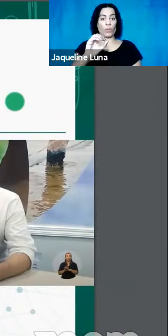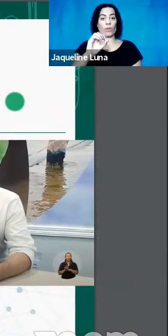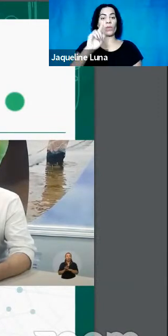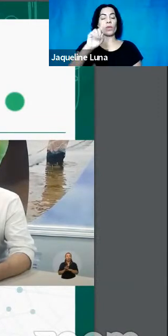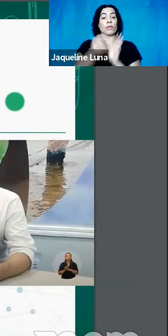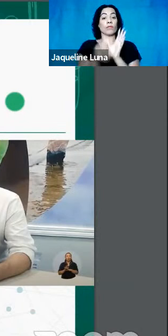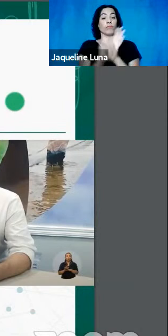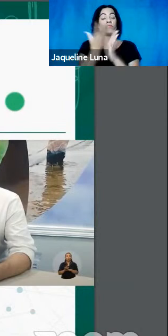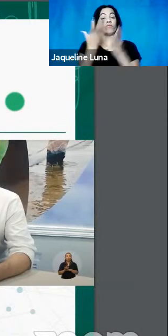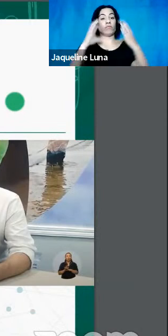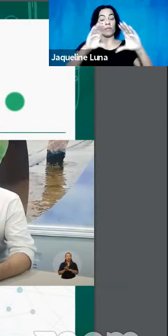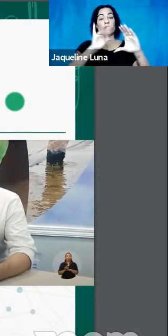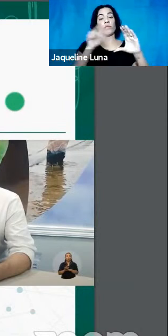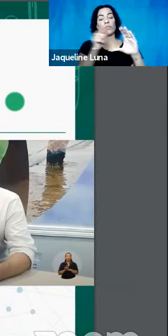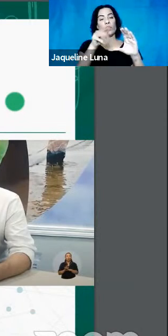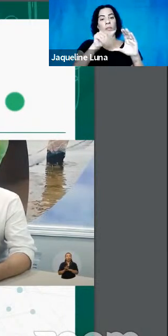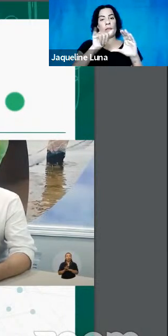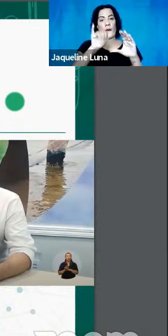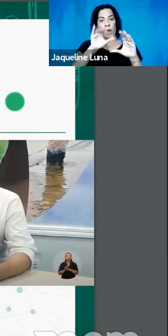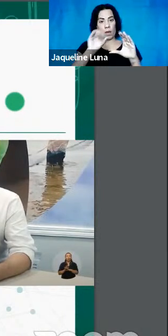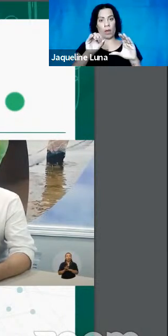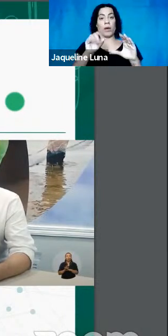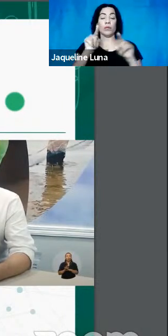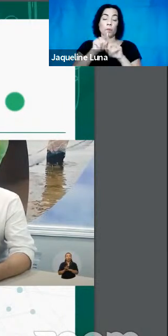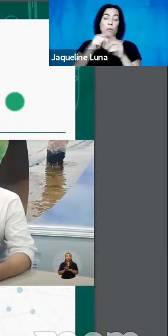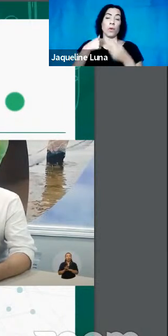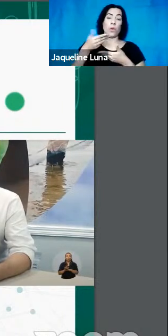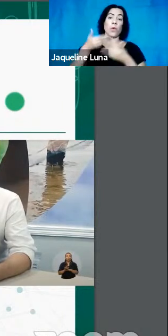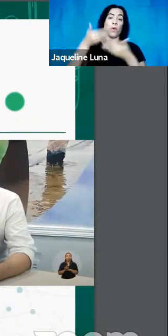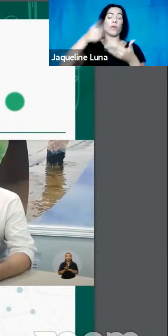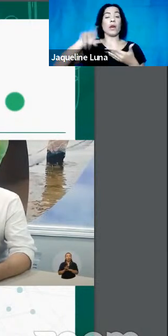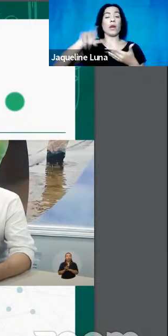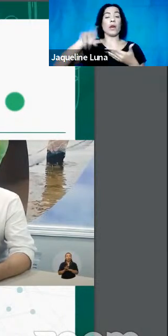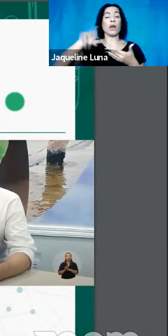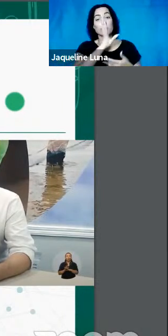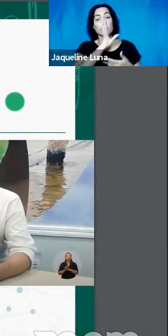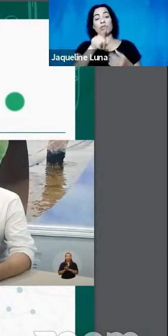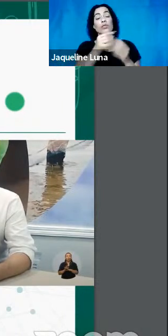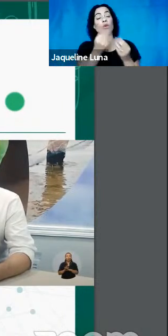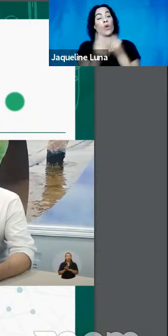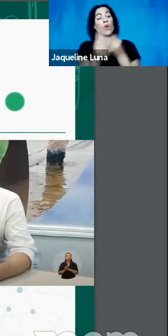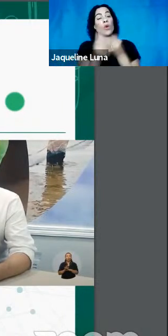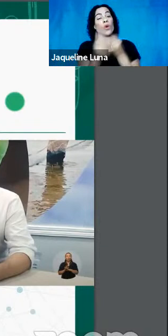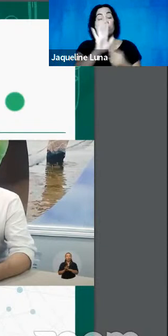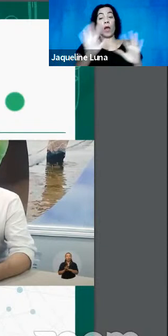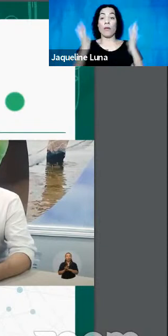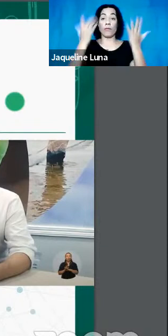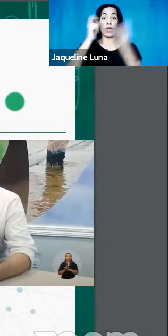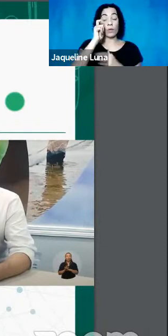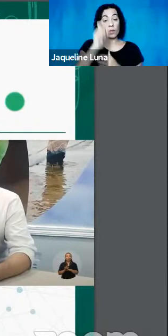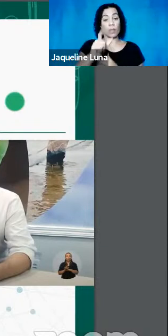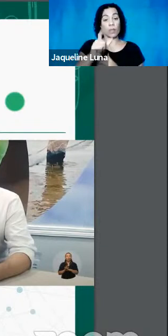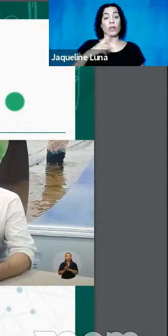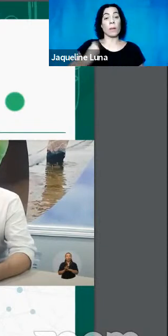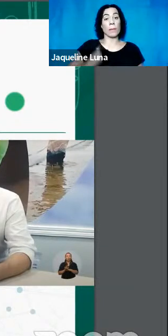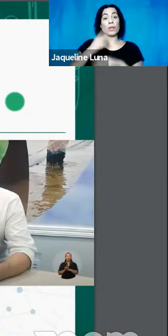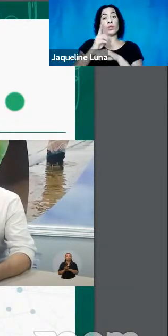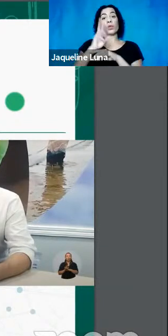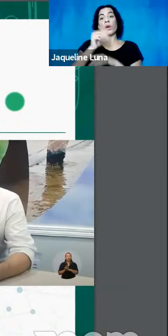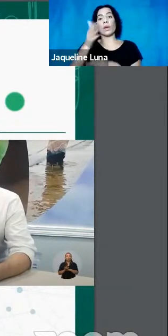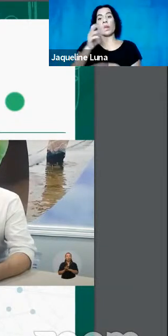lançamento foi no dia 22 de maio. Convido também quem quiser ver o lançamento. Foi um evento muito interessante. Participou a doutora